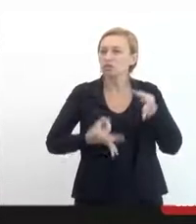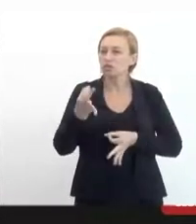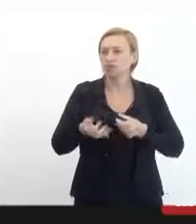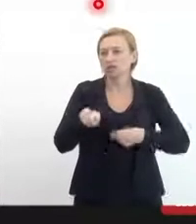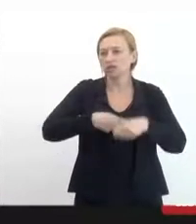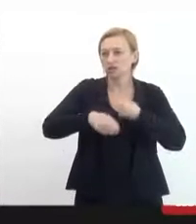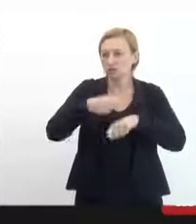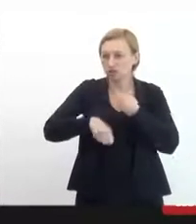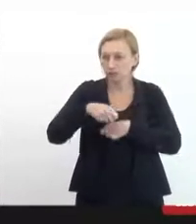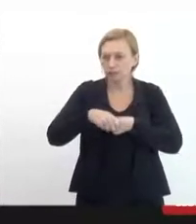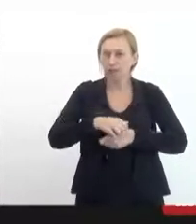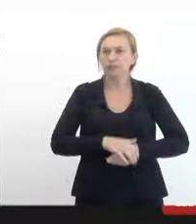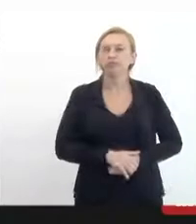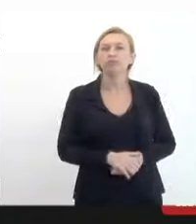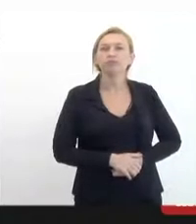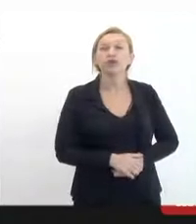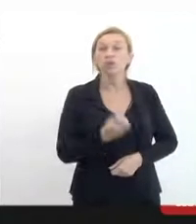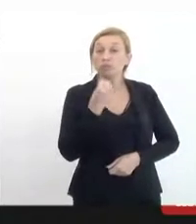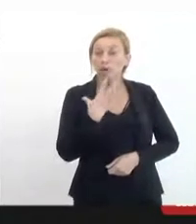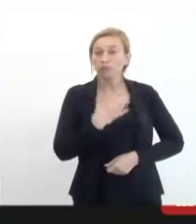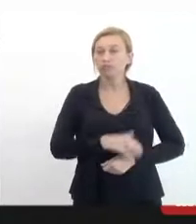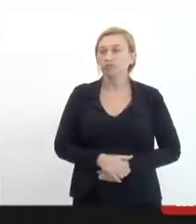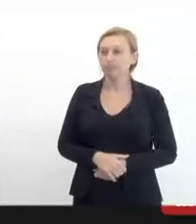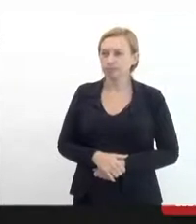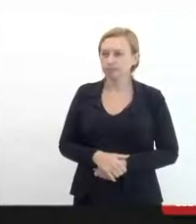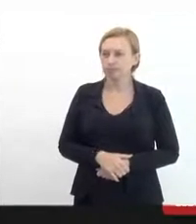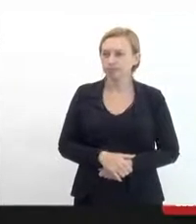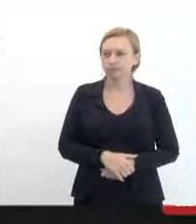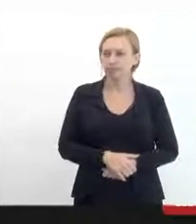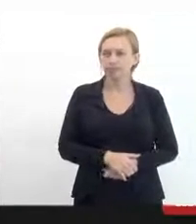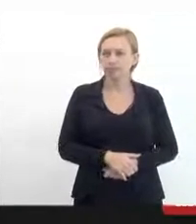administrativos. Bom,